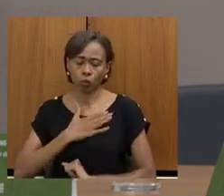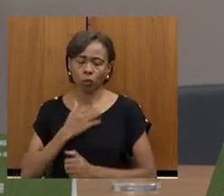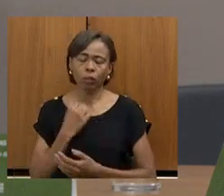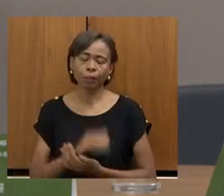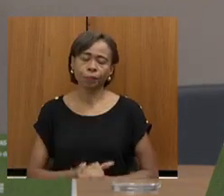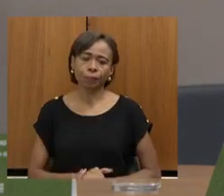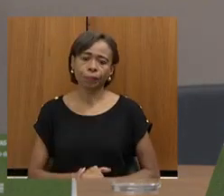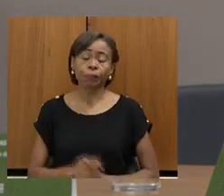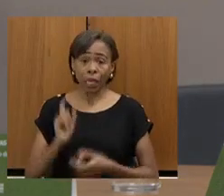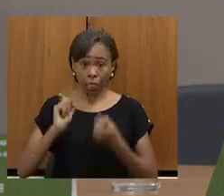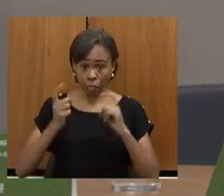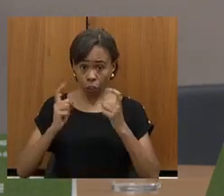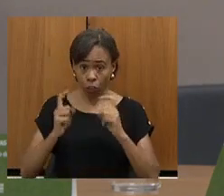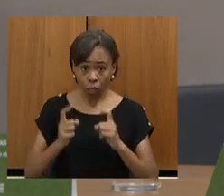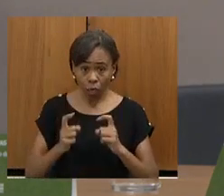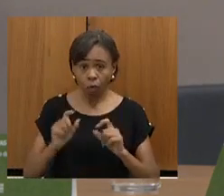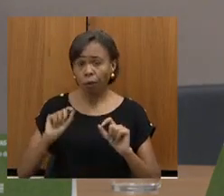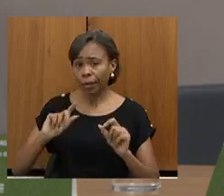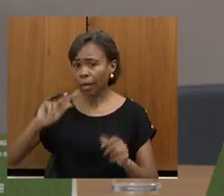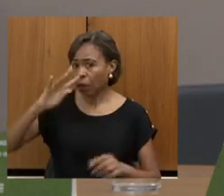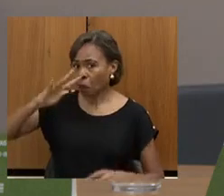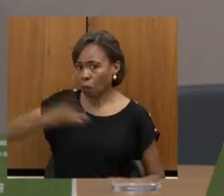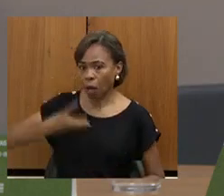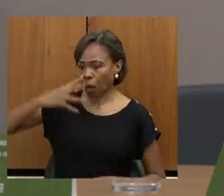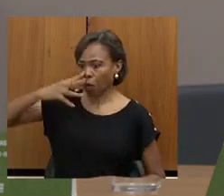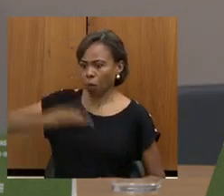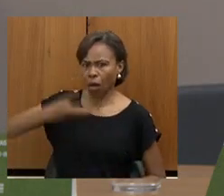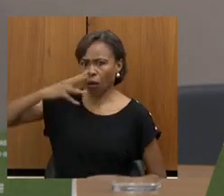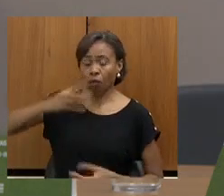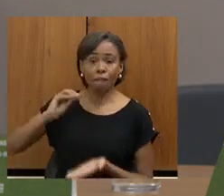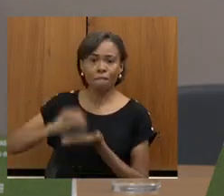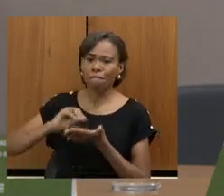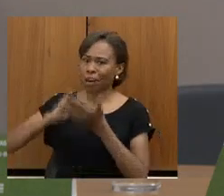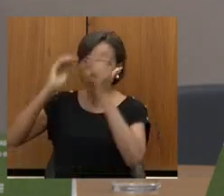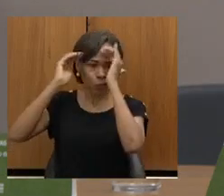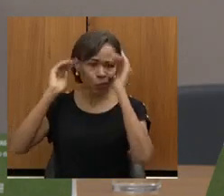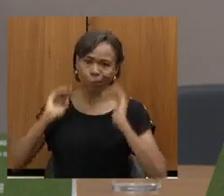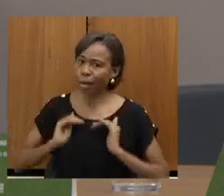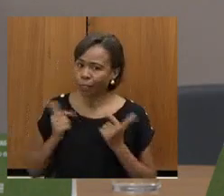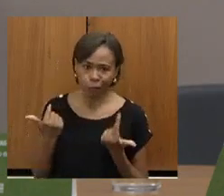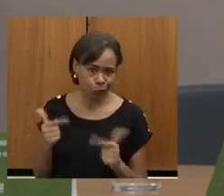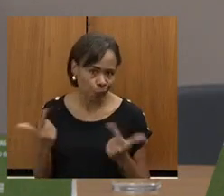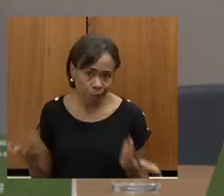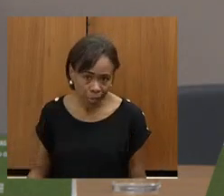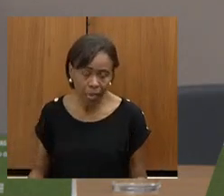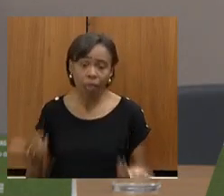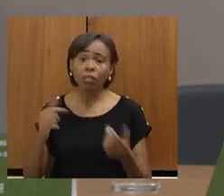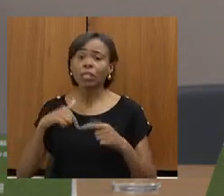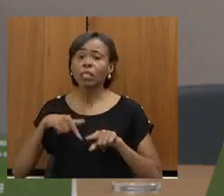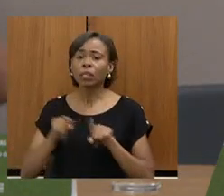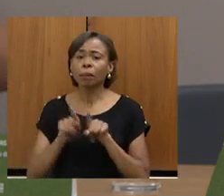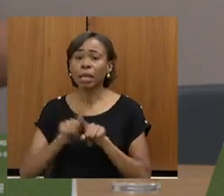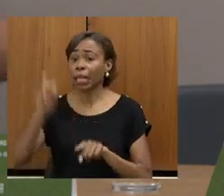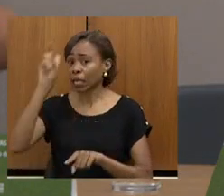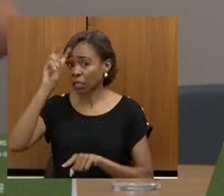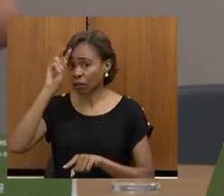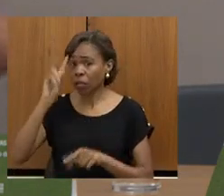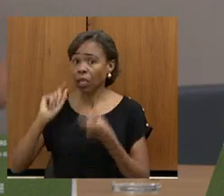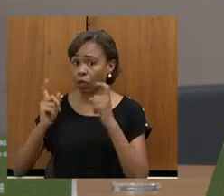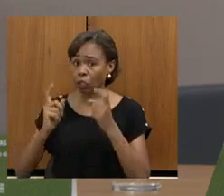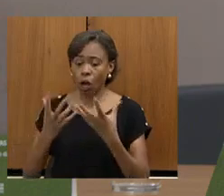Nessa reunião, eu fui julgada, fui desrespeitada, não fui acolhida, reunião da quinta-feira.